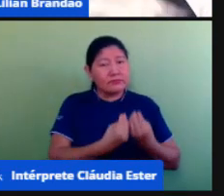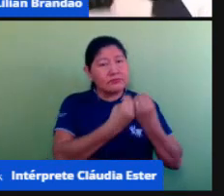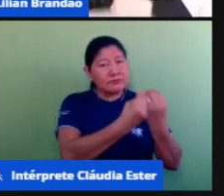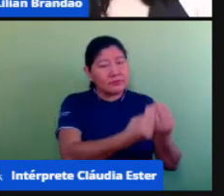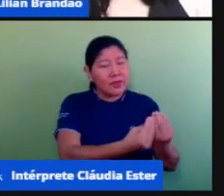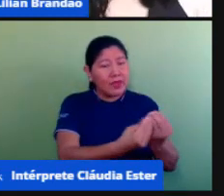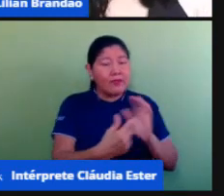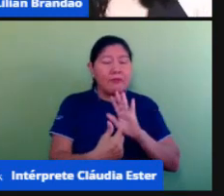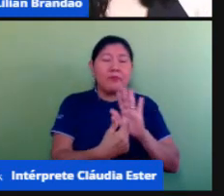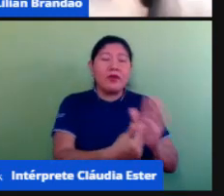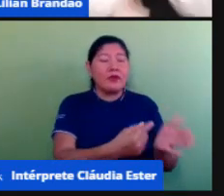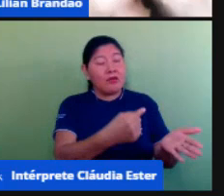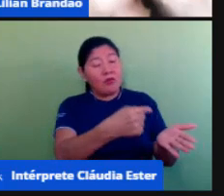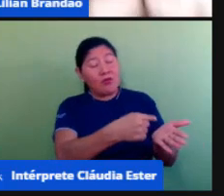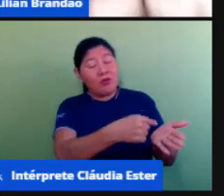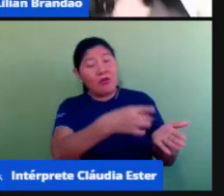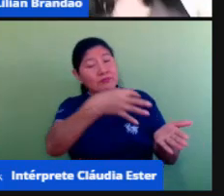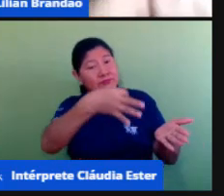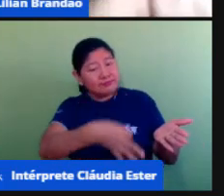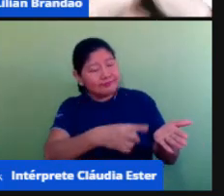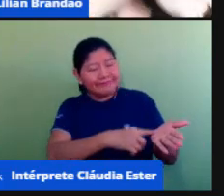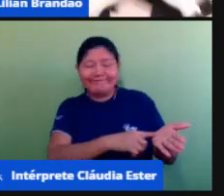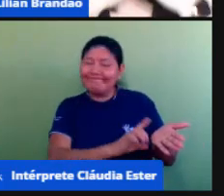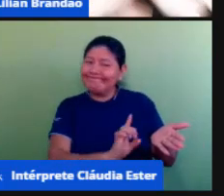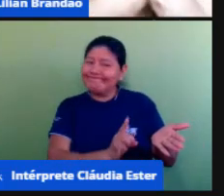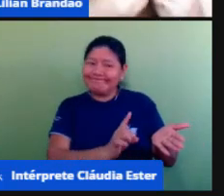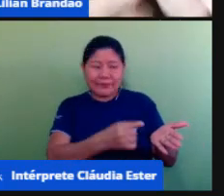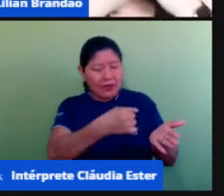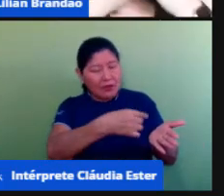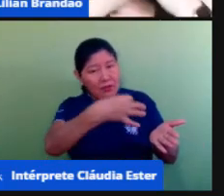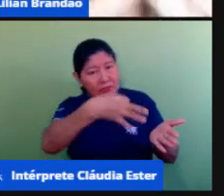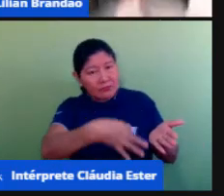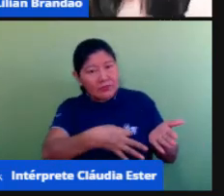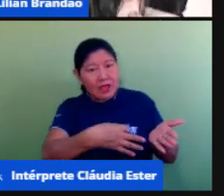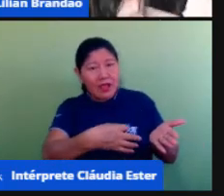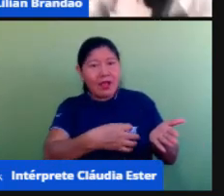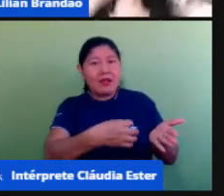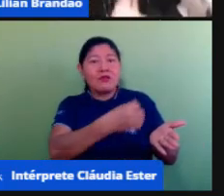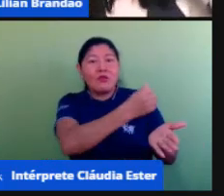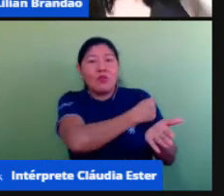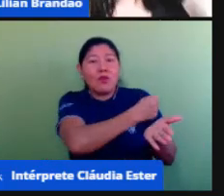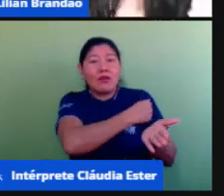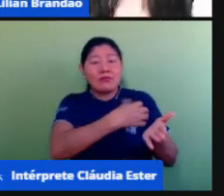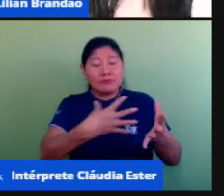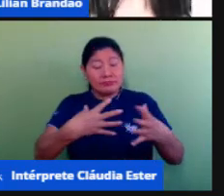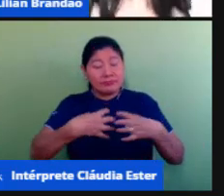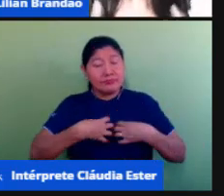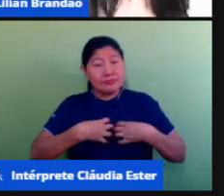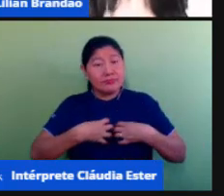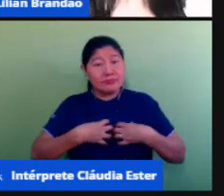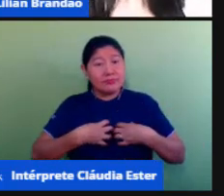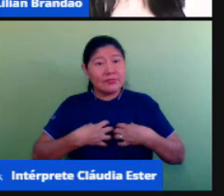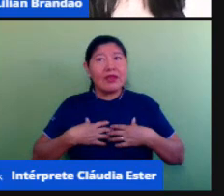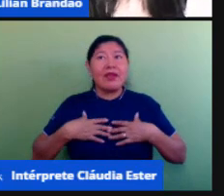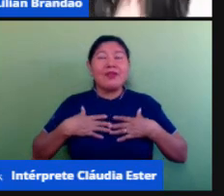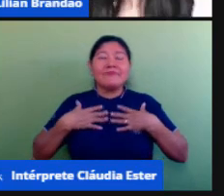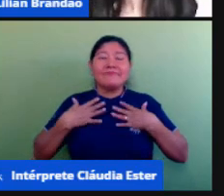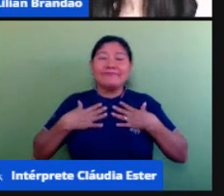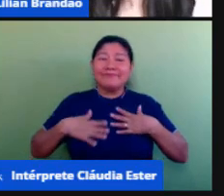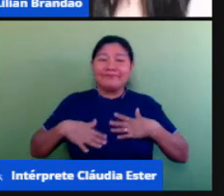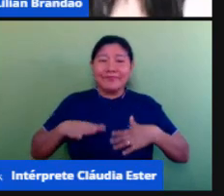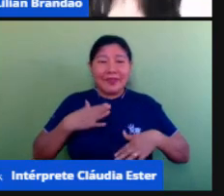acertou, como foi o desenvolvimento dele. Por quê? Para ele não se sentir desmotivado. E mais importante ainda, que é uma prática que a